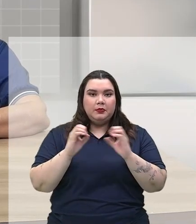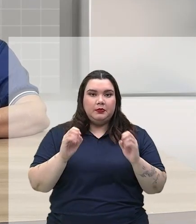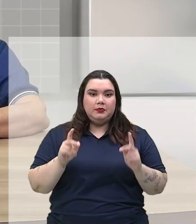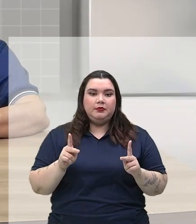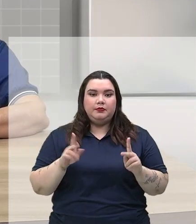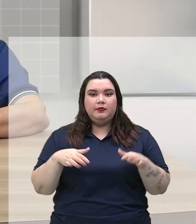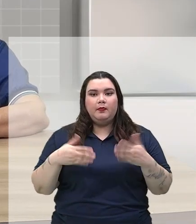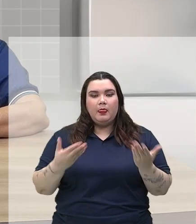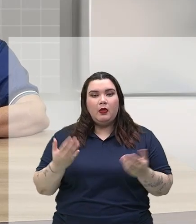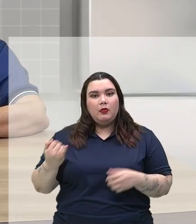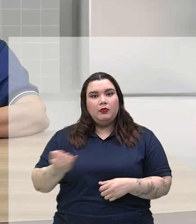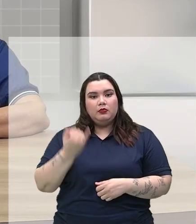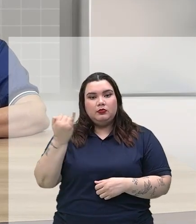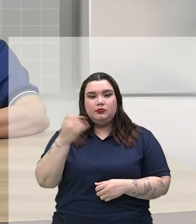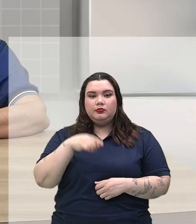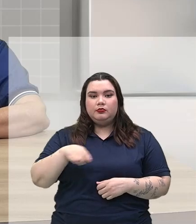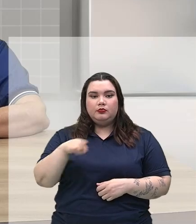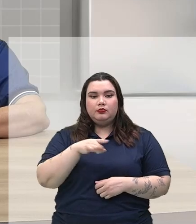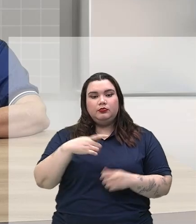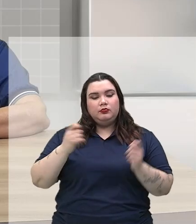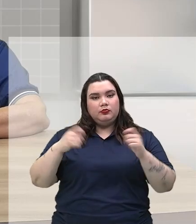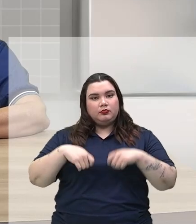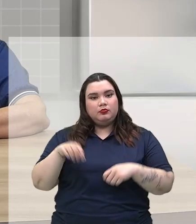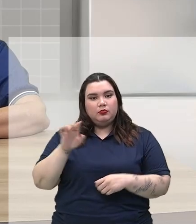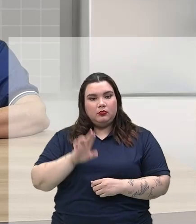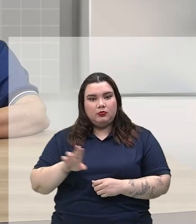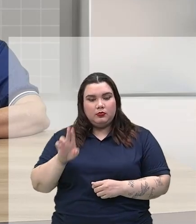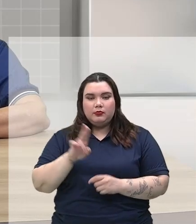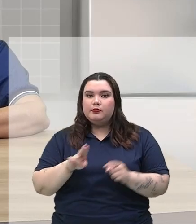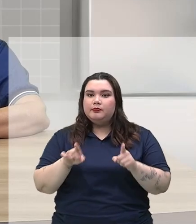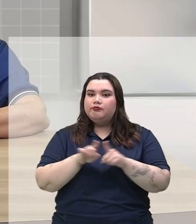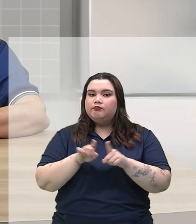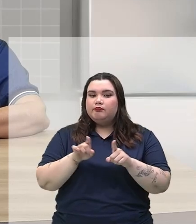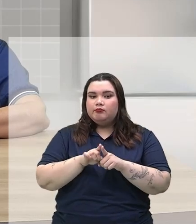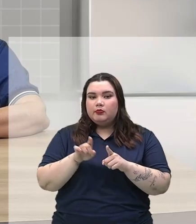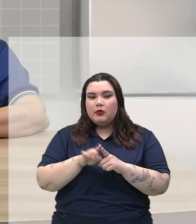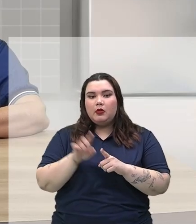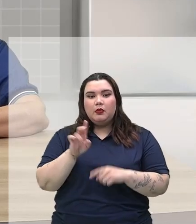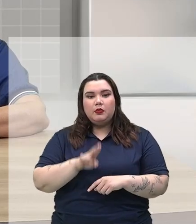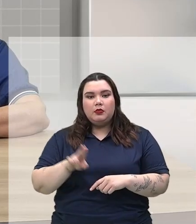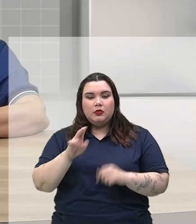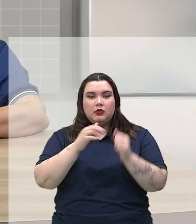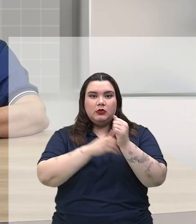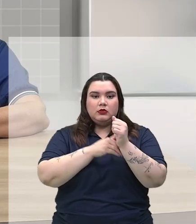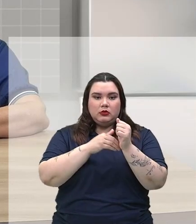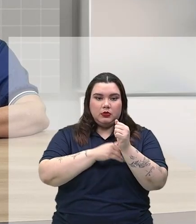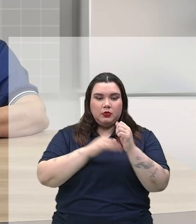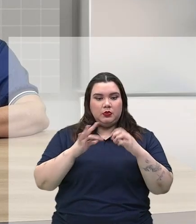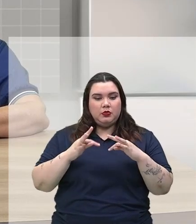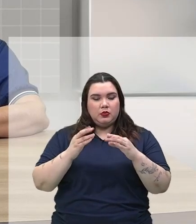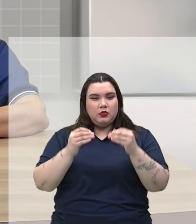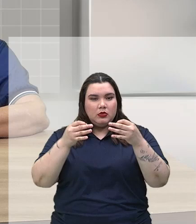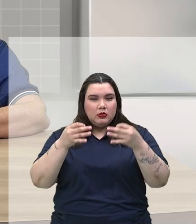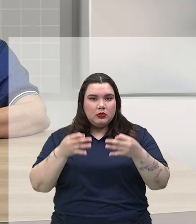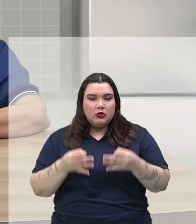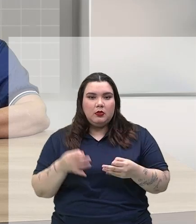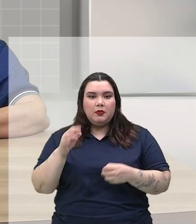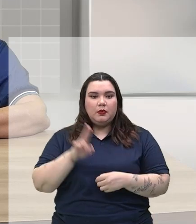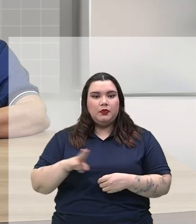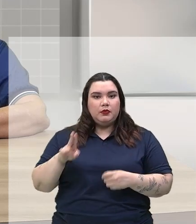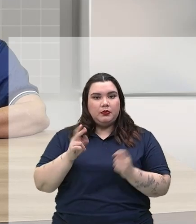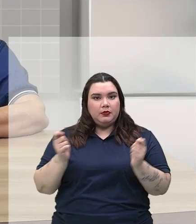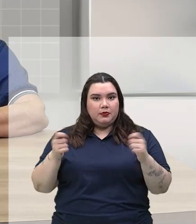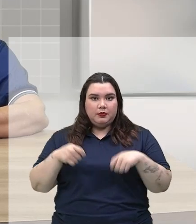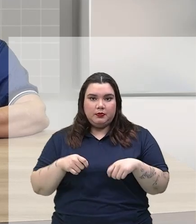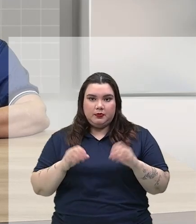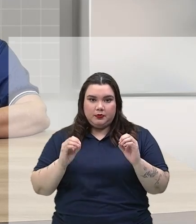Então, é muito importante que vocês tenham acesso a ele e que vocês tenham acesso também à senha, tudo certinho, para poder estar utilizando, tá